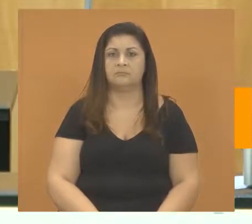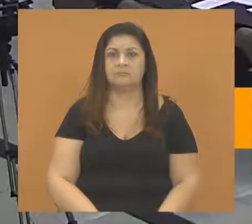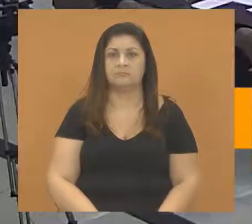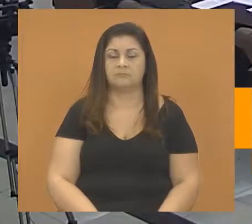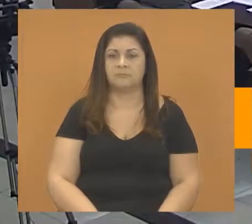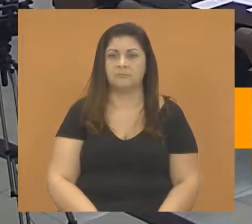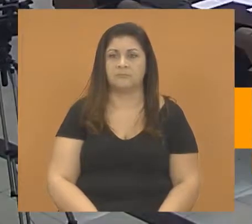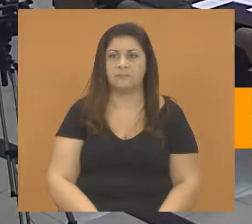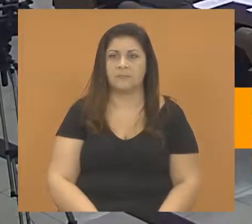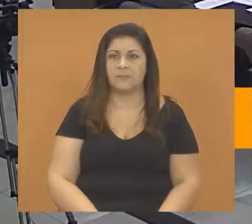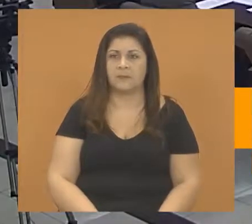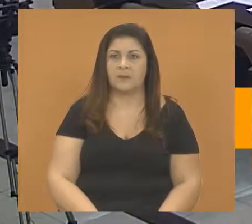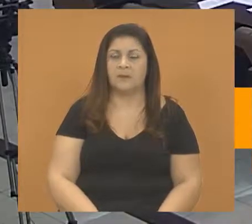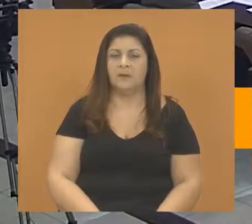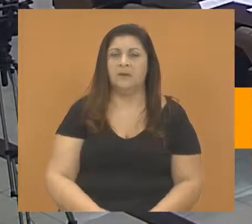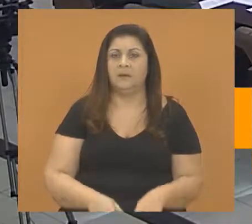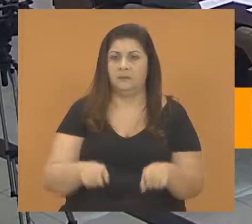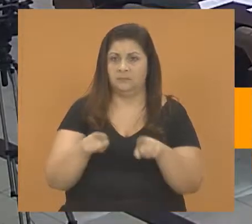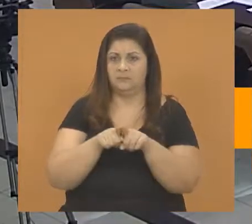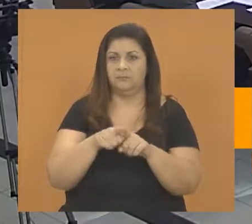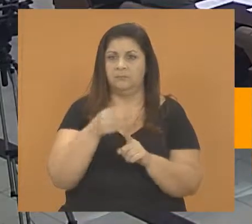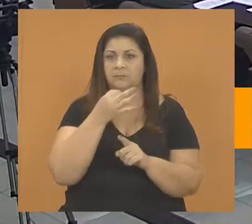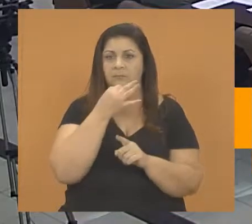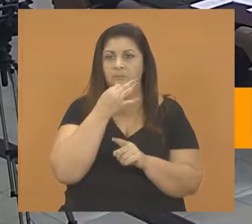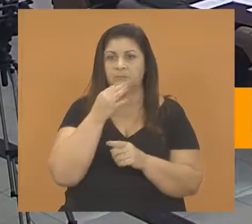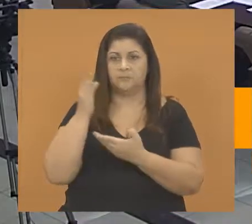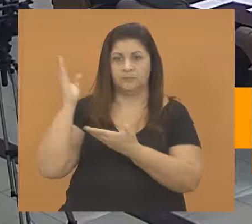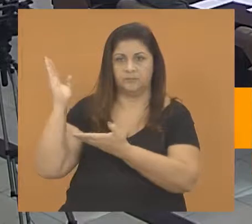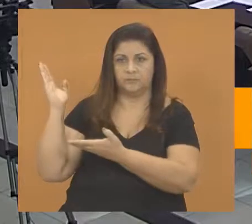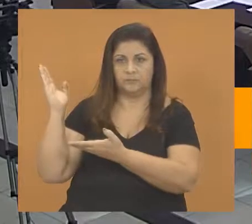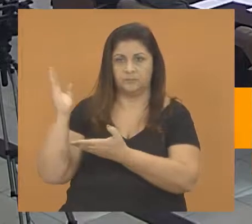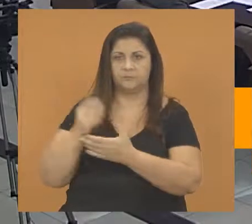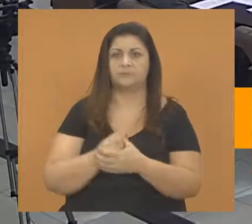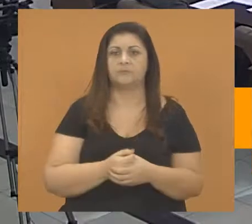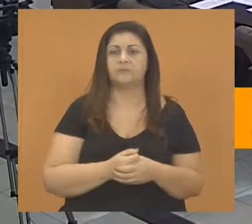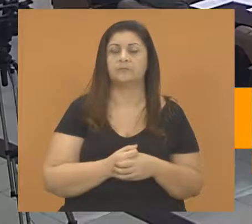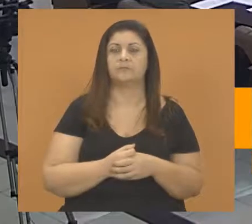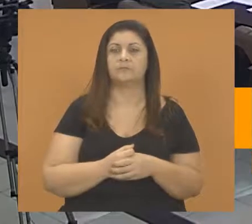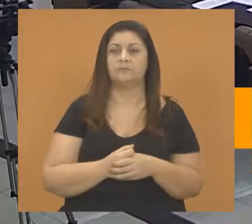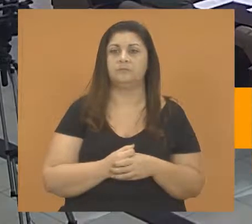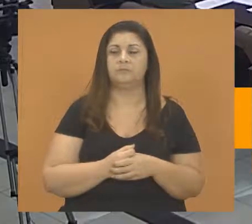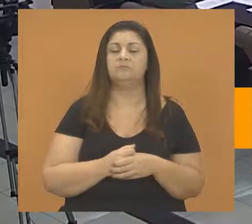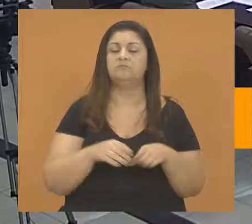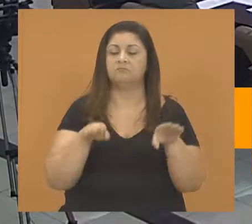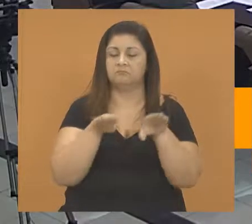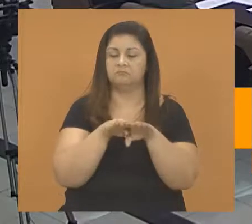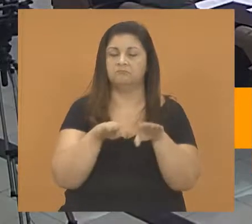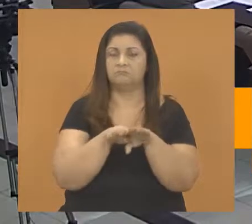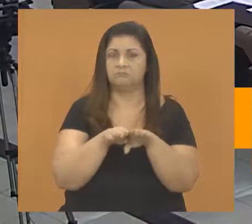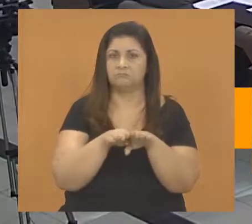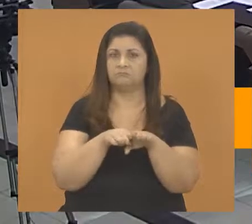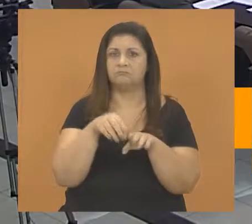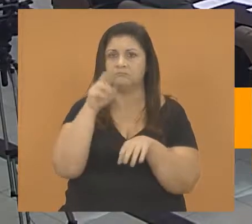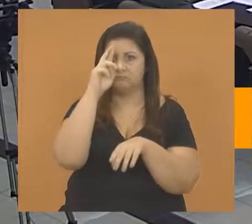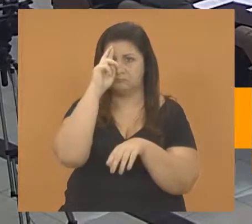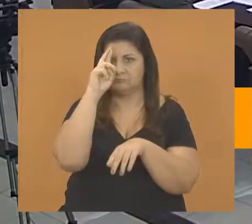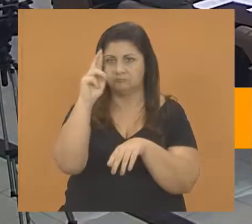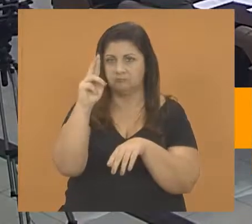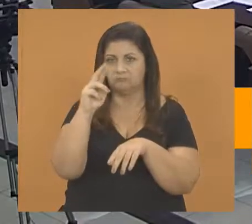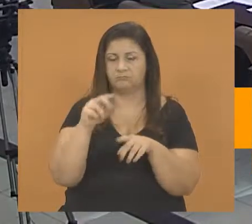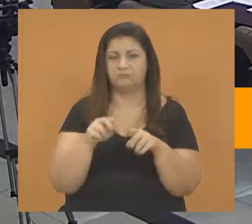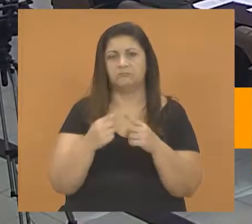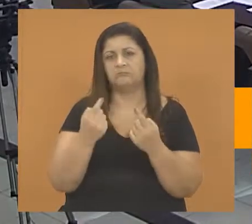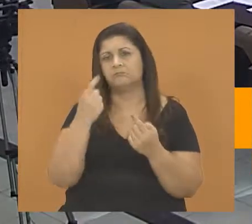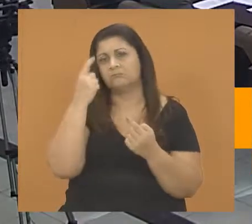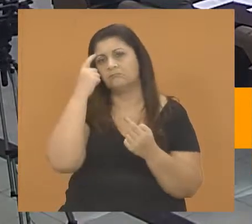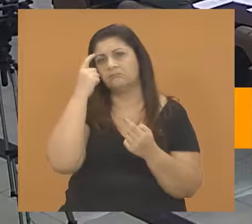também vou contribuir daqui é concordo com a fala de vossa excelência mas eu penso